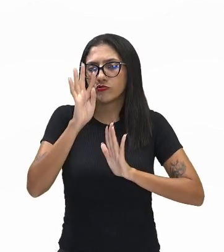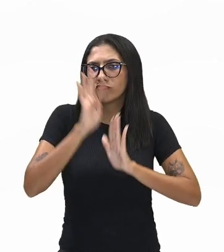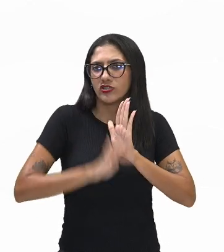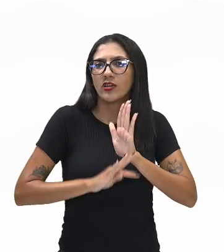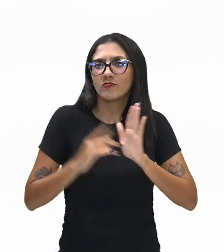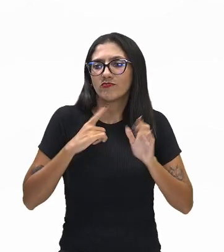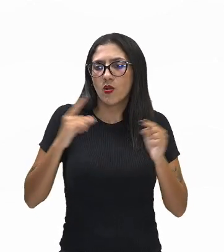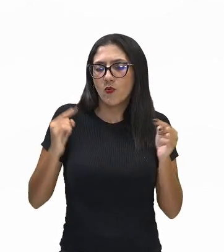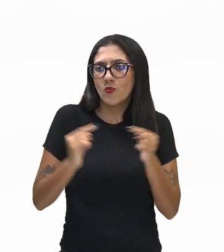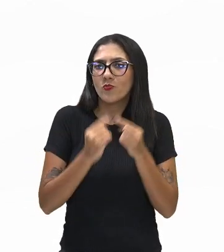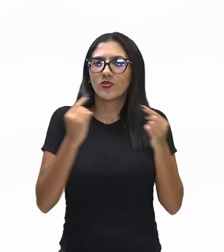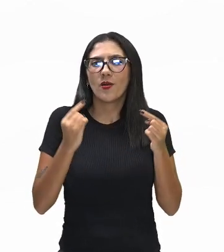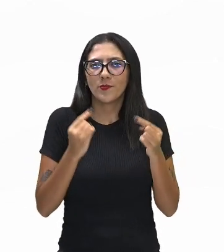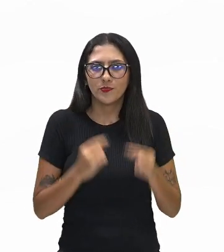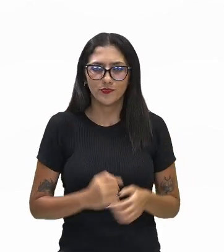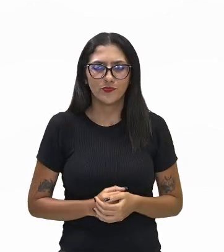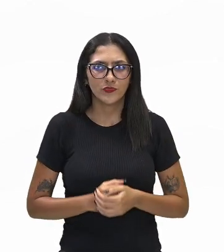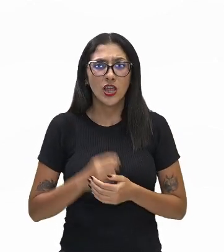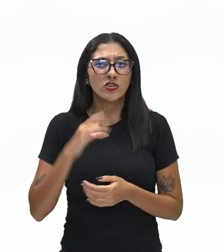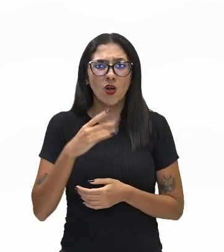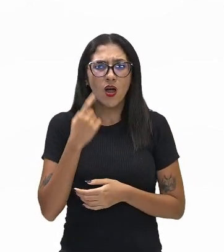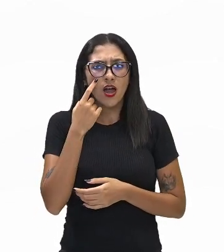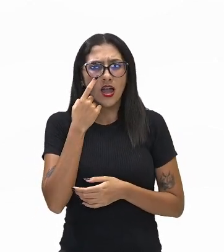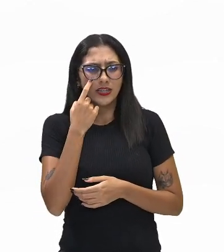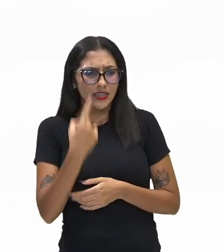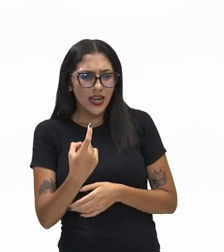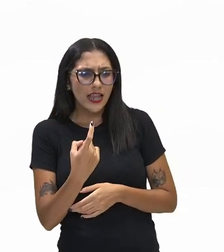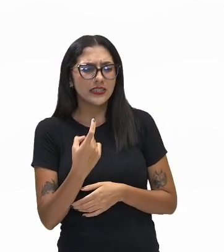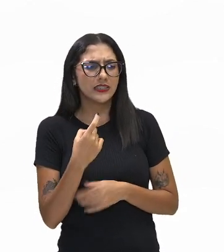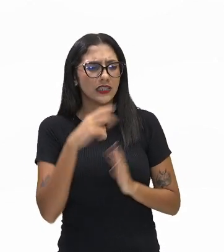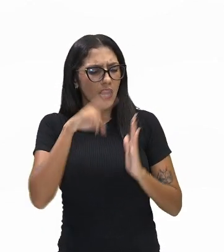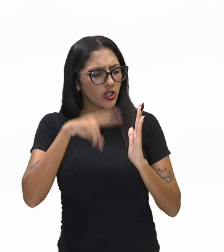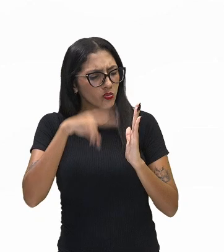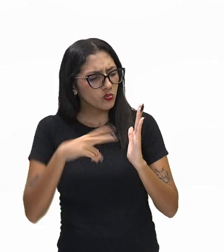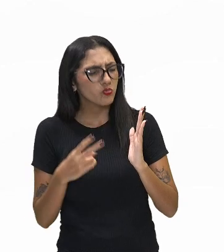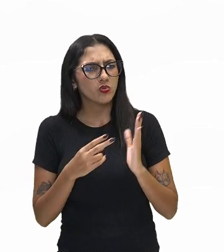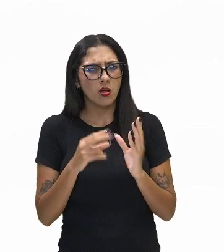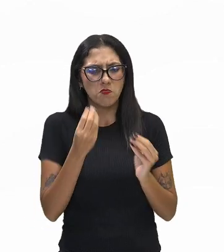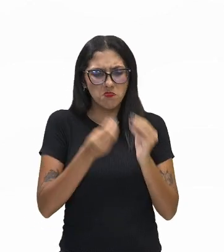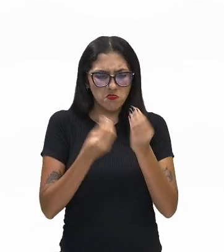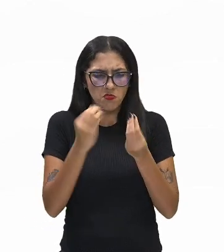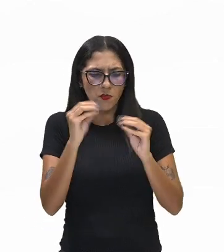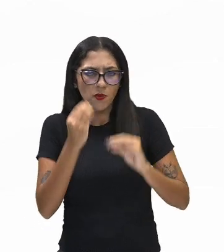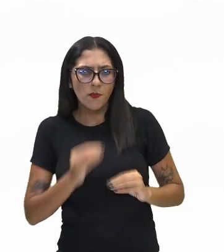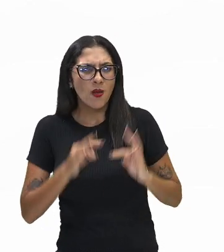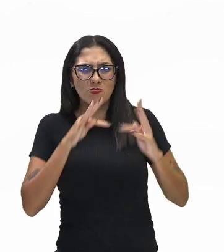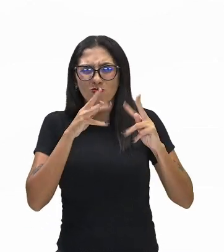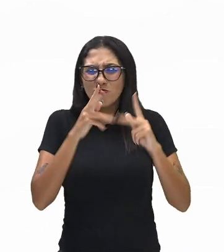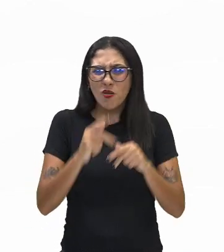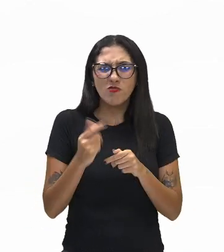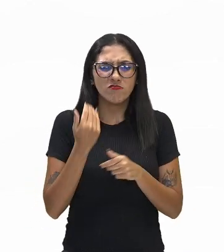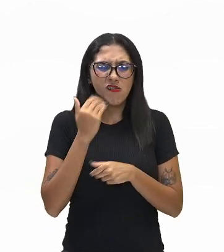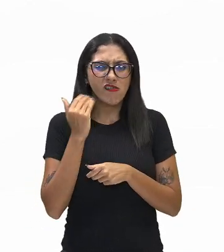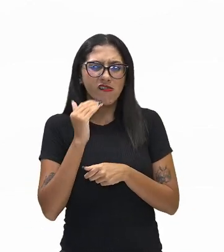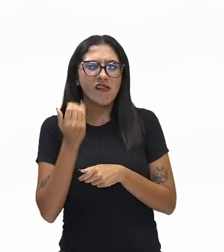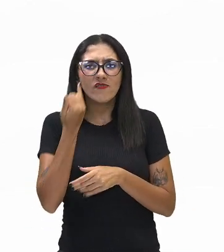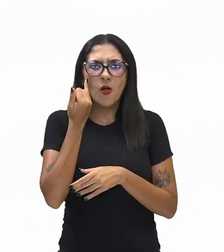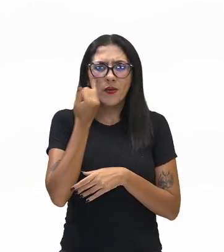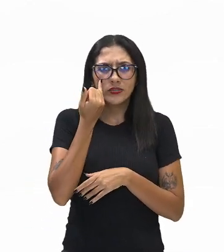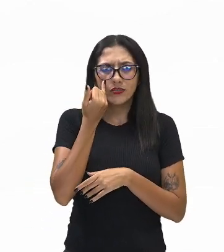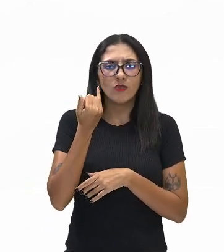tem que organizar, não é só pegar aqueles pedaços e joga lá, não, né? Tem que organizar o texto, colocando as